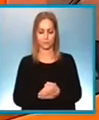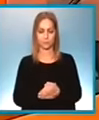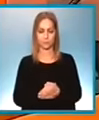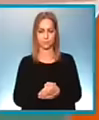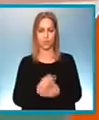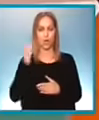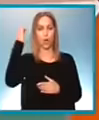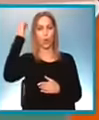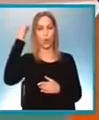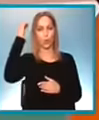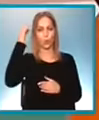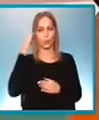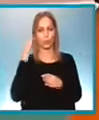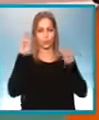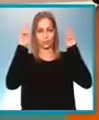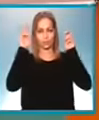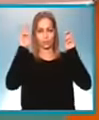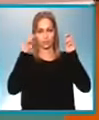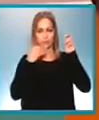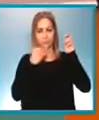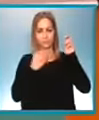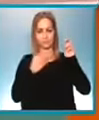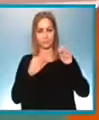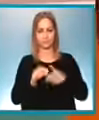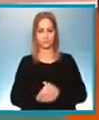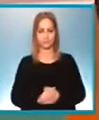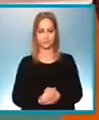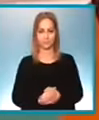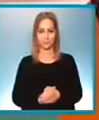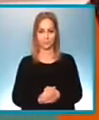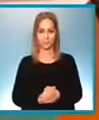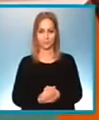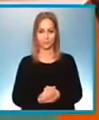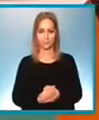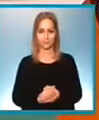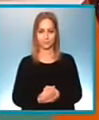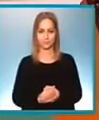loucura, posso dizer. Foi Deus bendito é esta loucura.